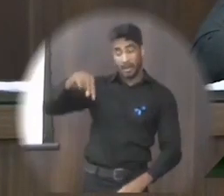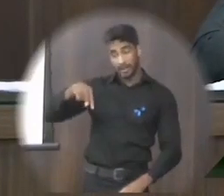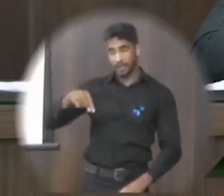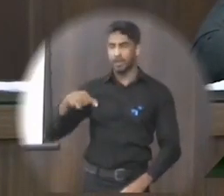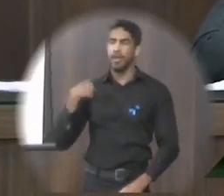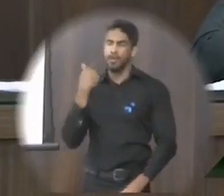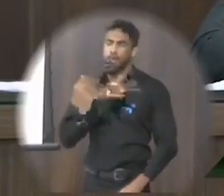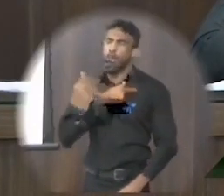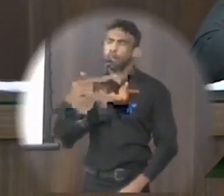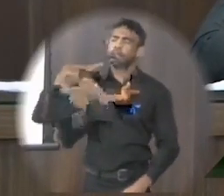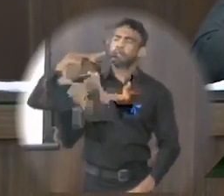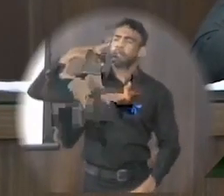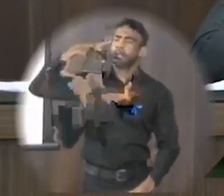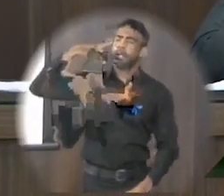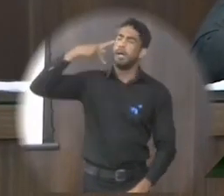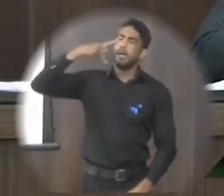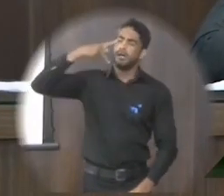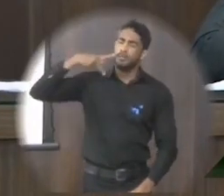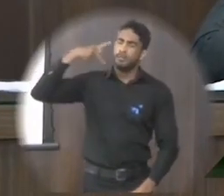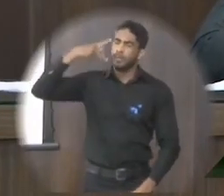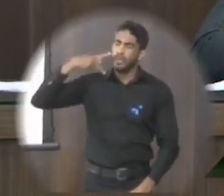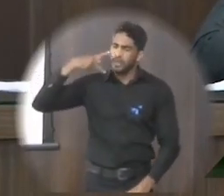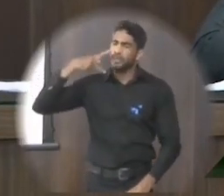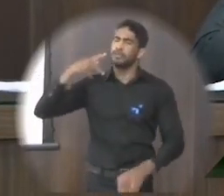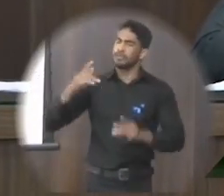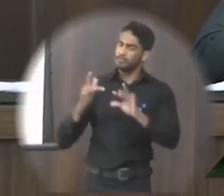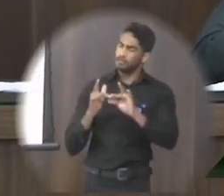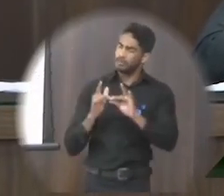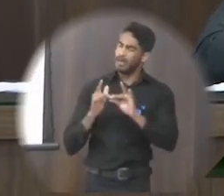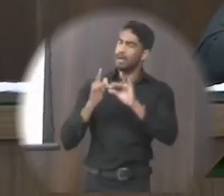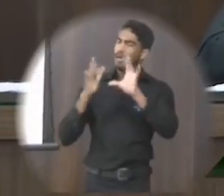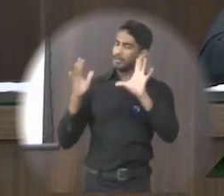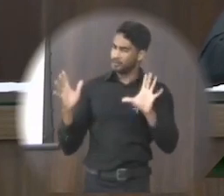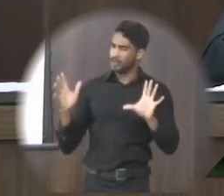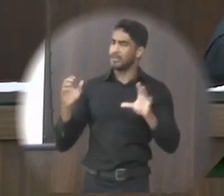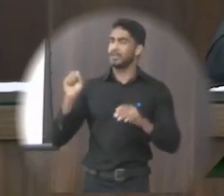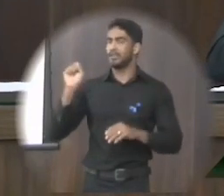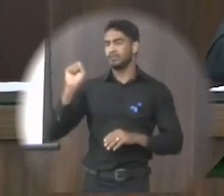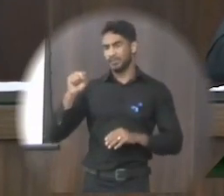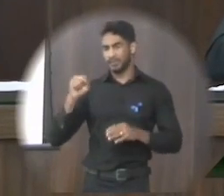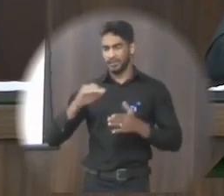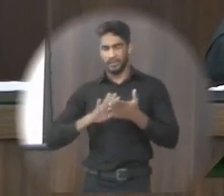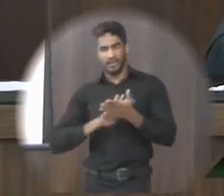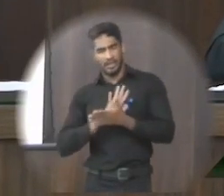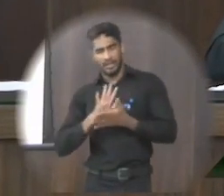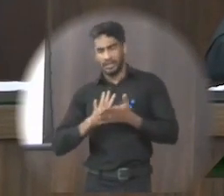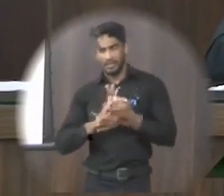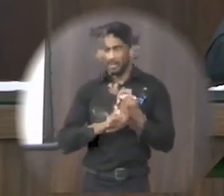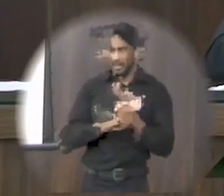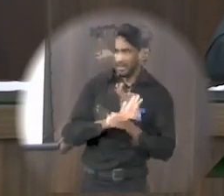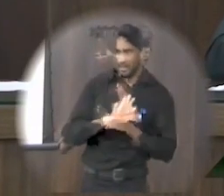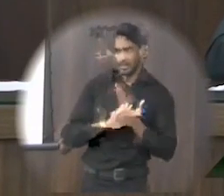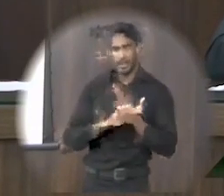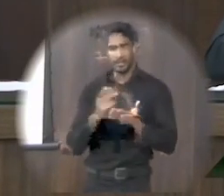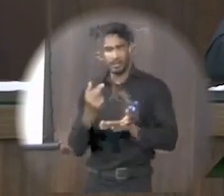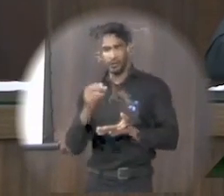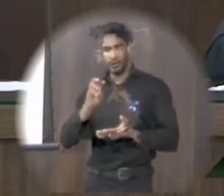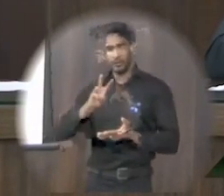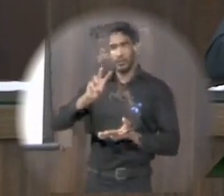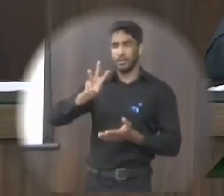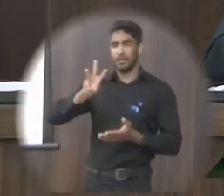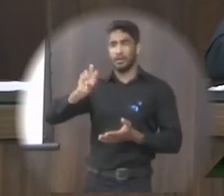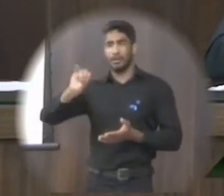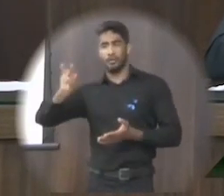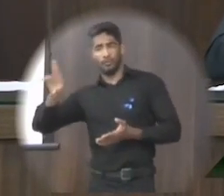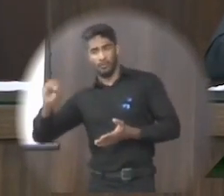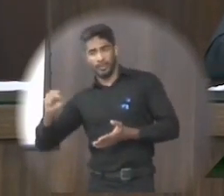políticos, nos colocamos à disposição de vocês, nada mais, nada menos, como o Iris falou, a importância